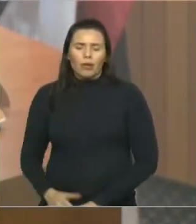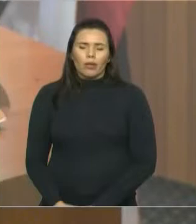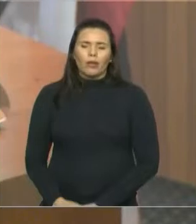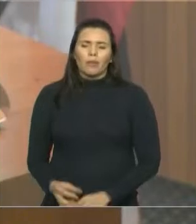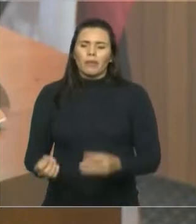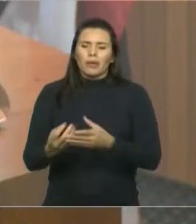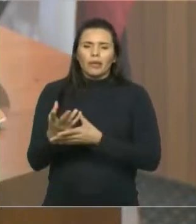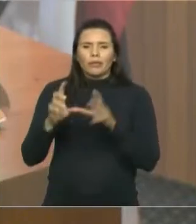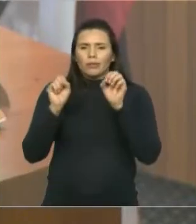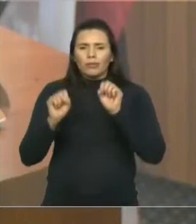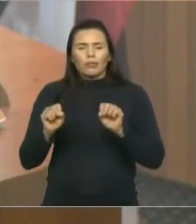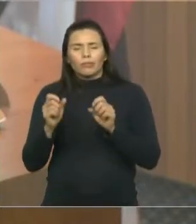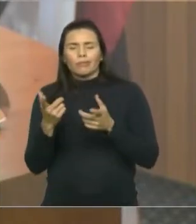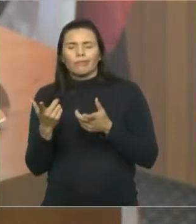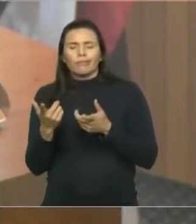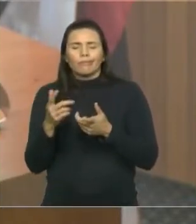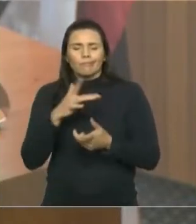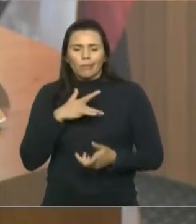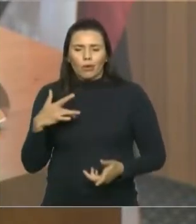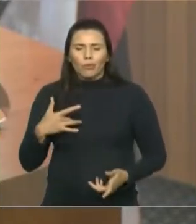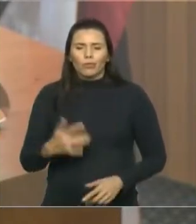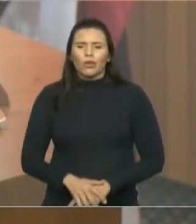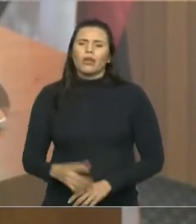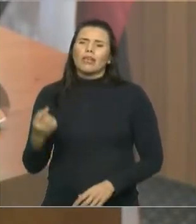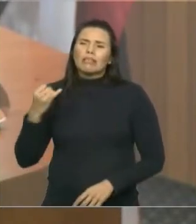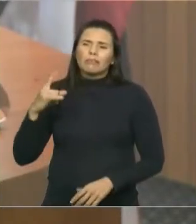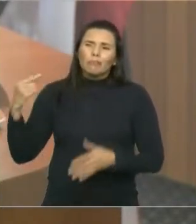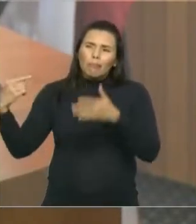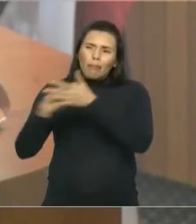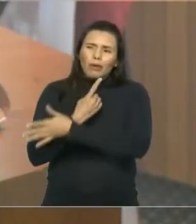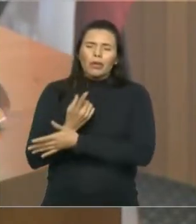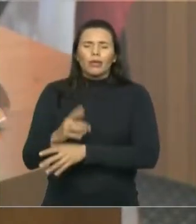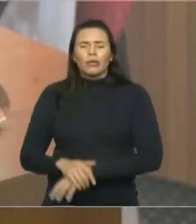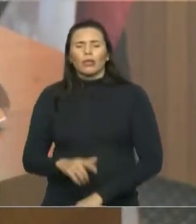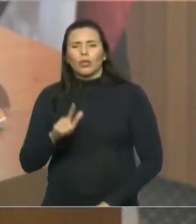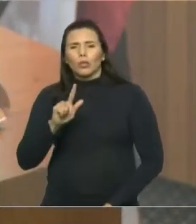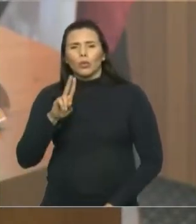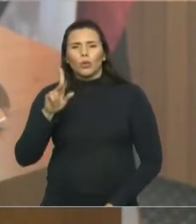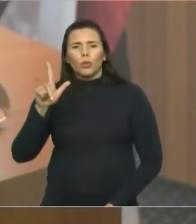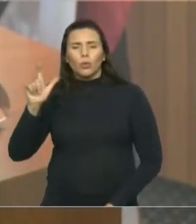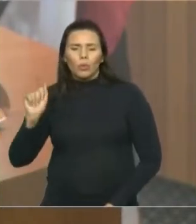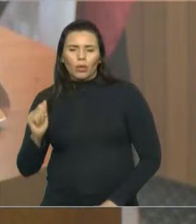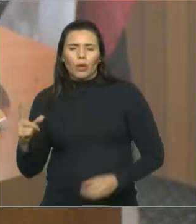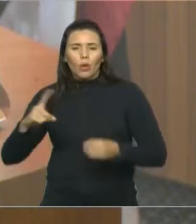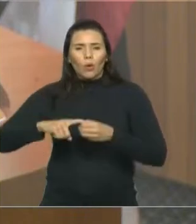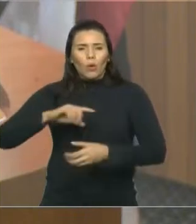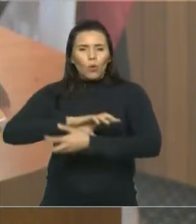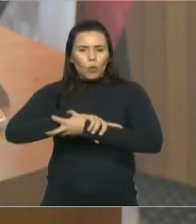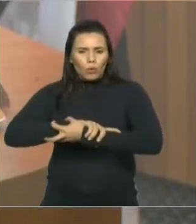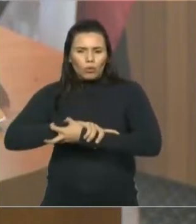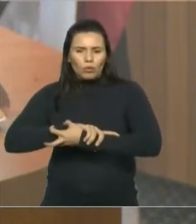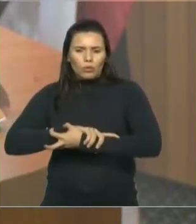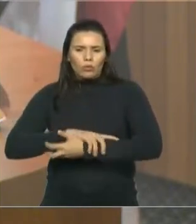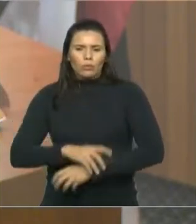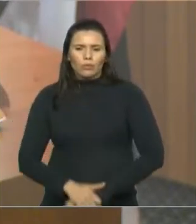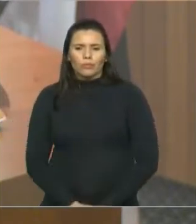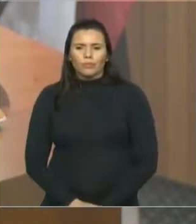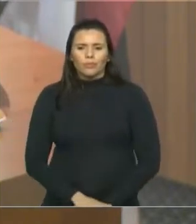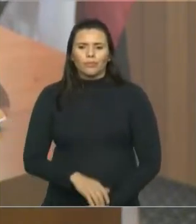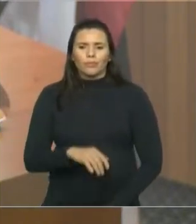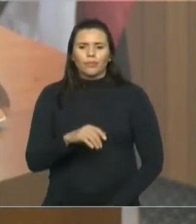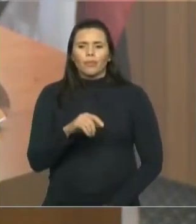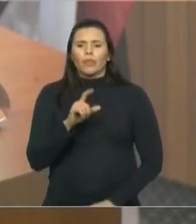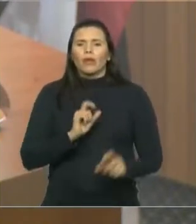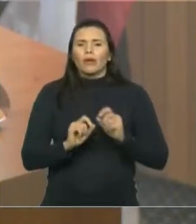mas Lula, o que diferencia um consórcio intermunicipal de um consórcio como a gente tem, por exemplo, com Lagos,